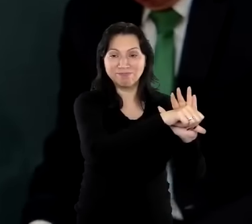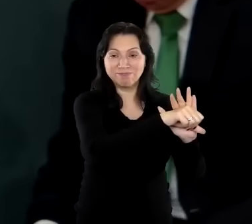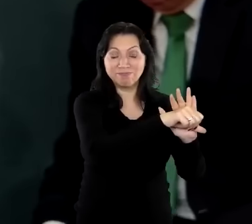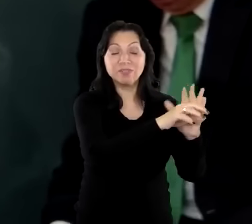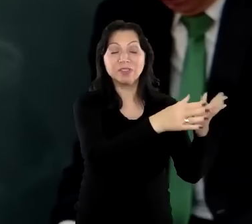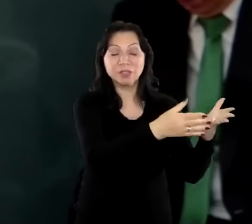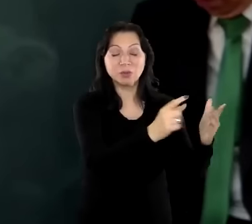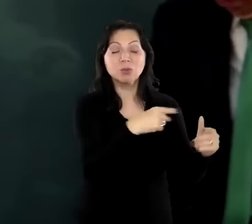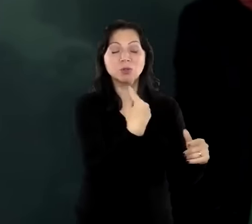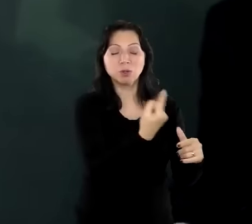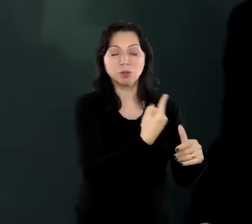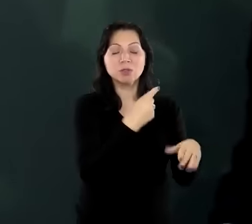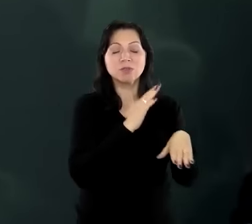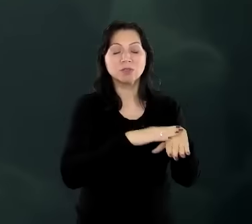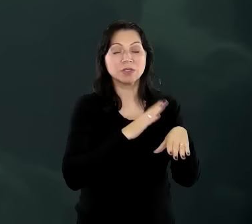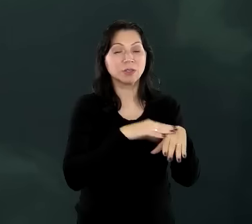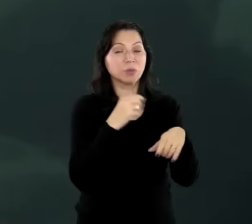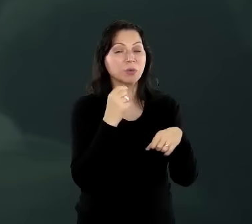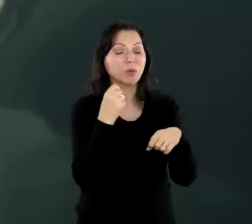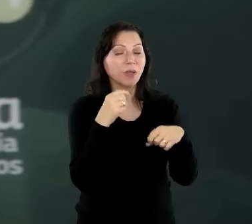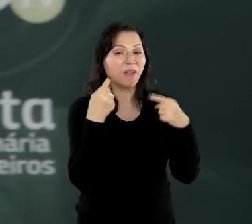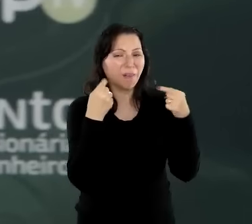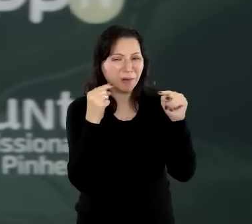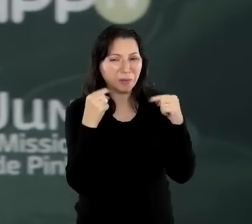o que é que você faz? Murmura?